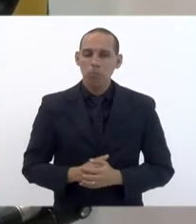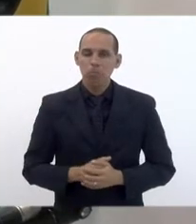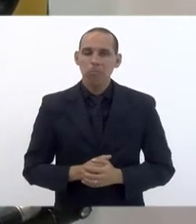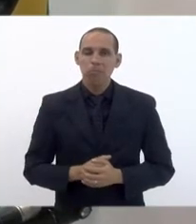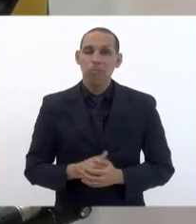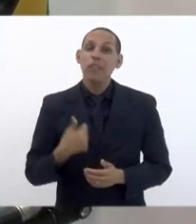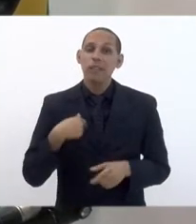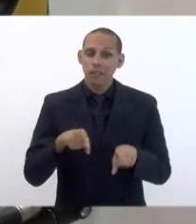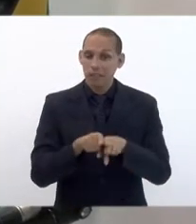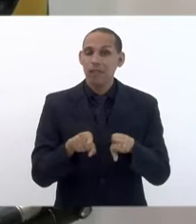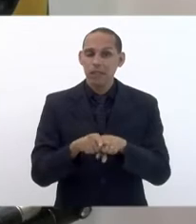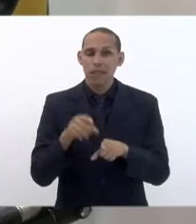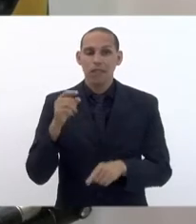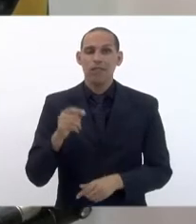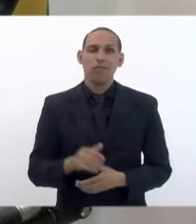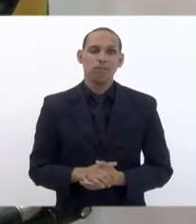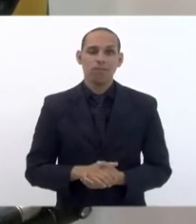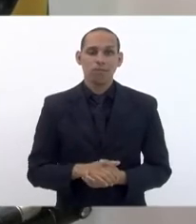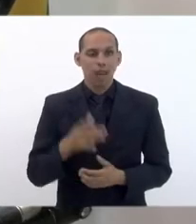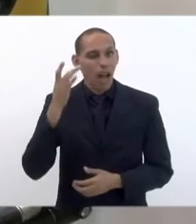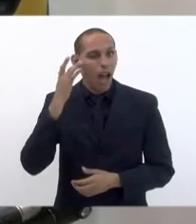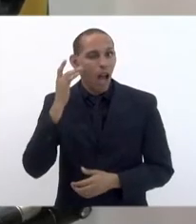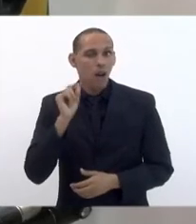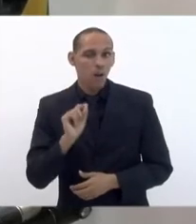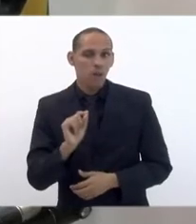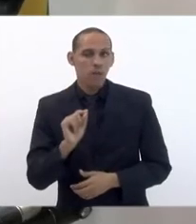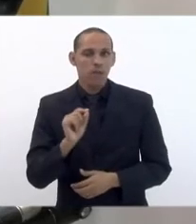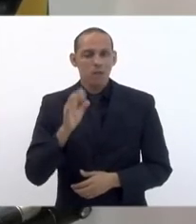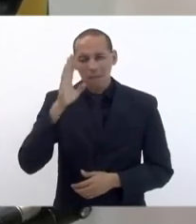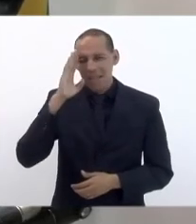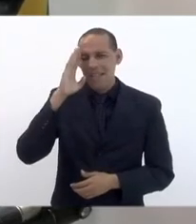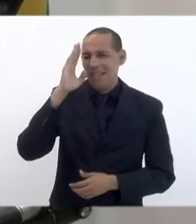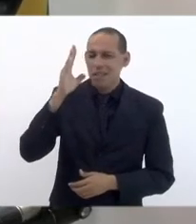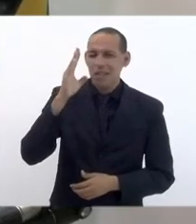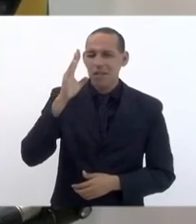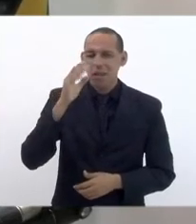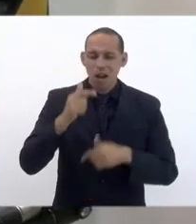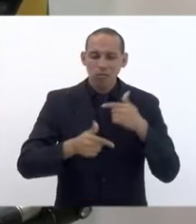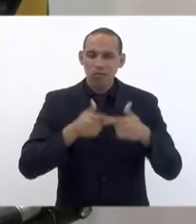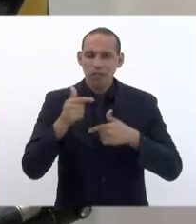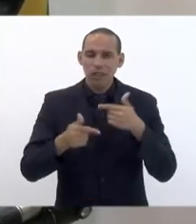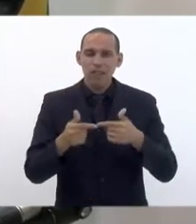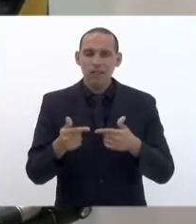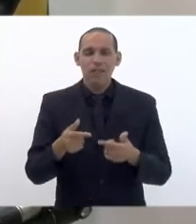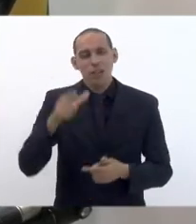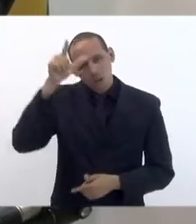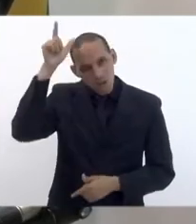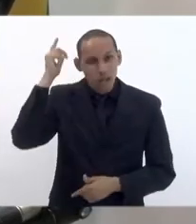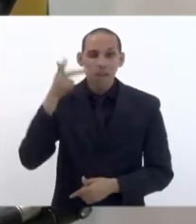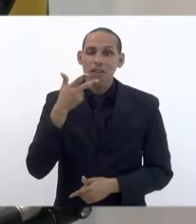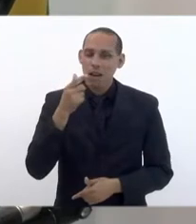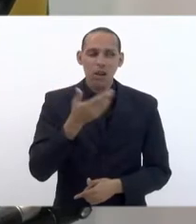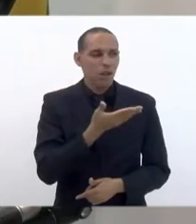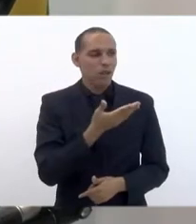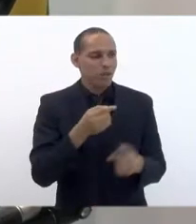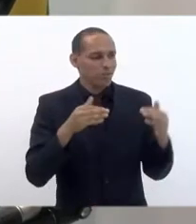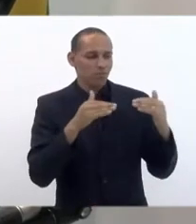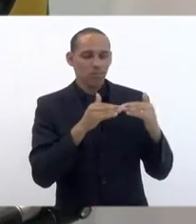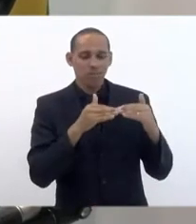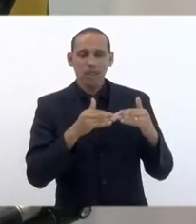e eu também acho que, no caso especialmente dos serviços concessionados, Luiz, você tem toda a razão em dizer que